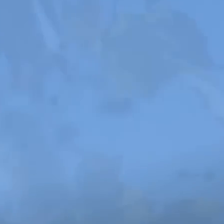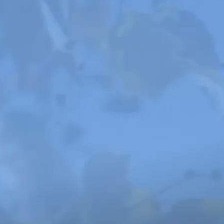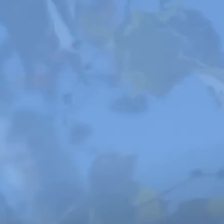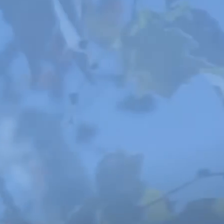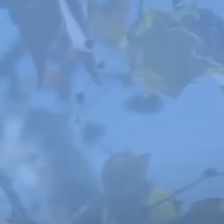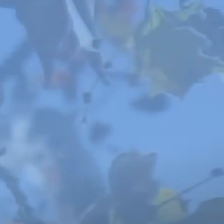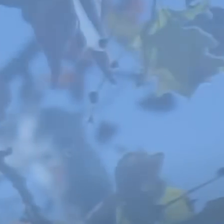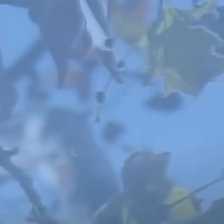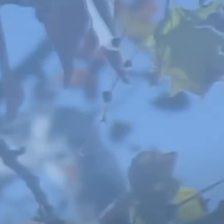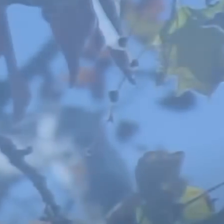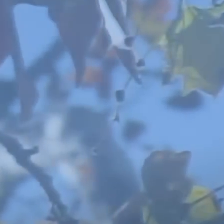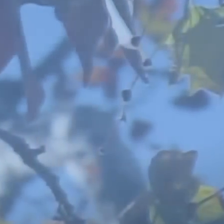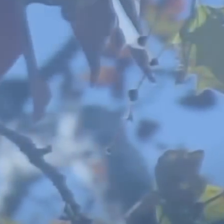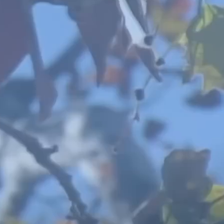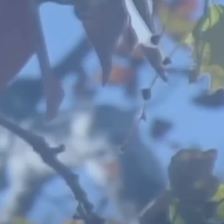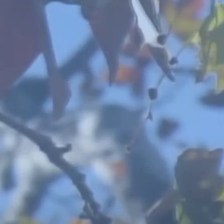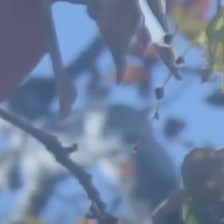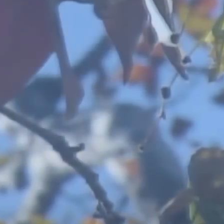pois só